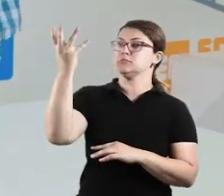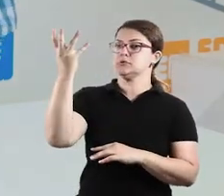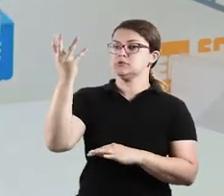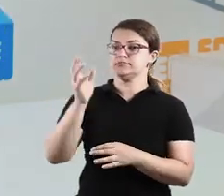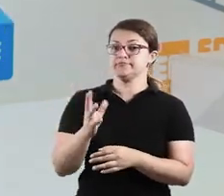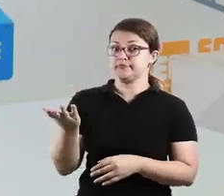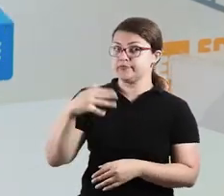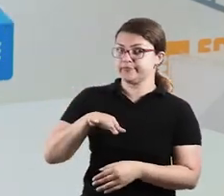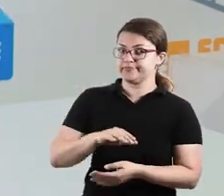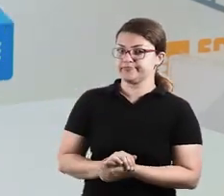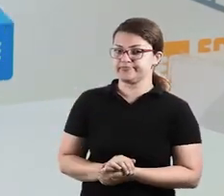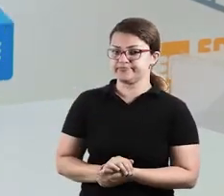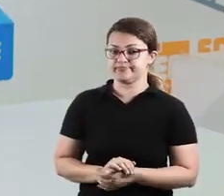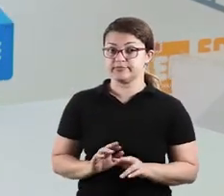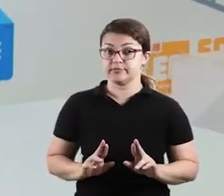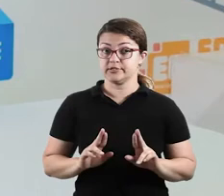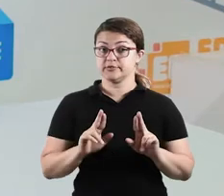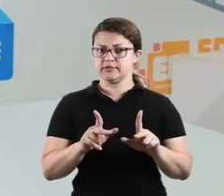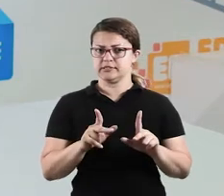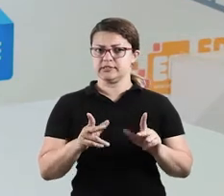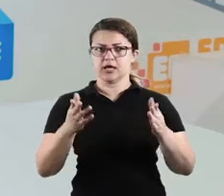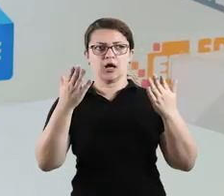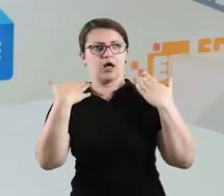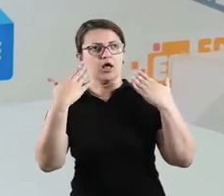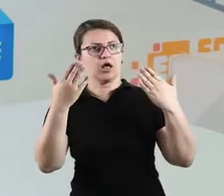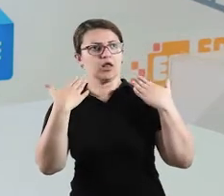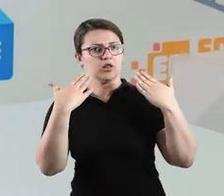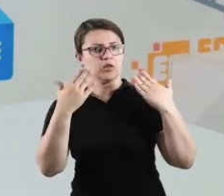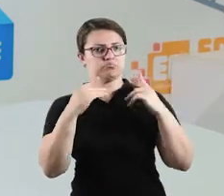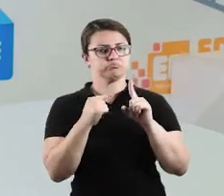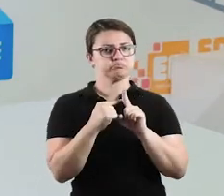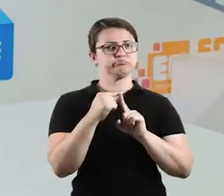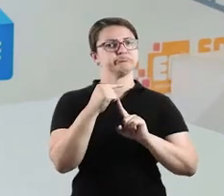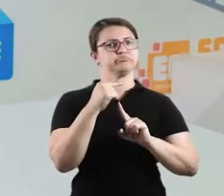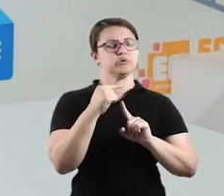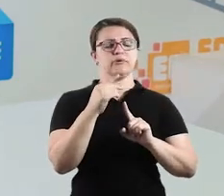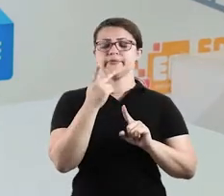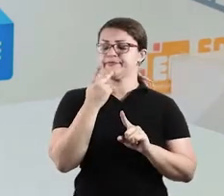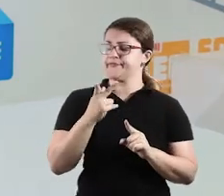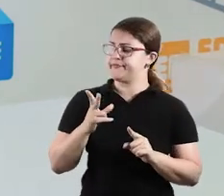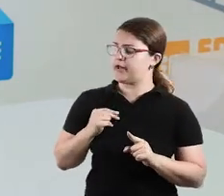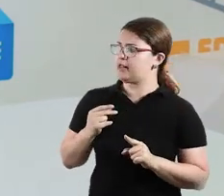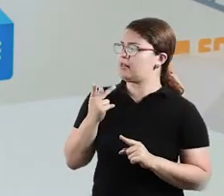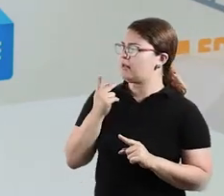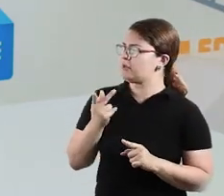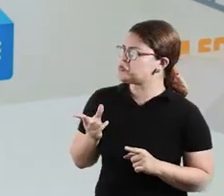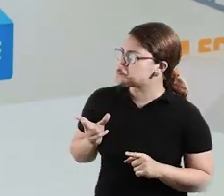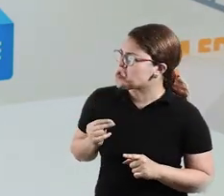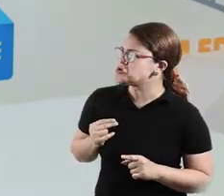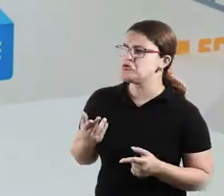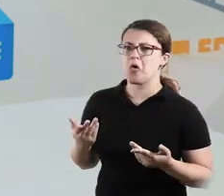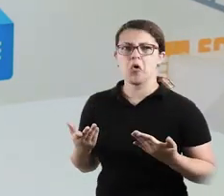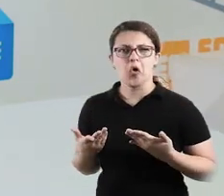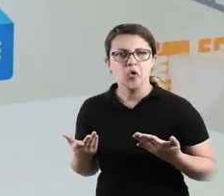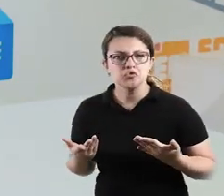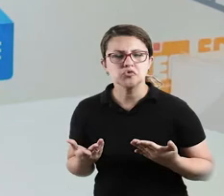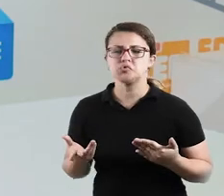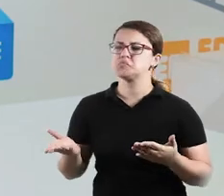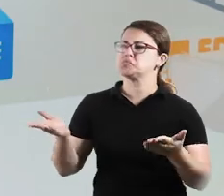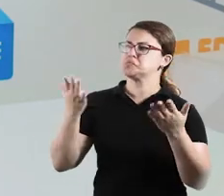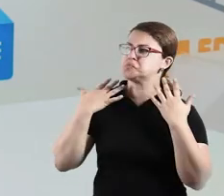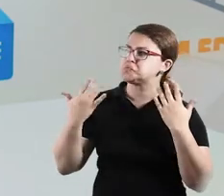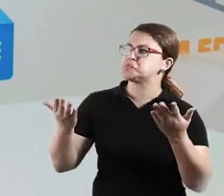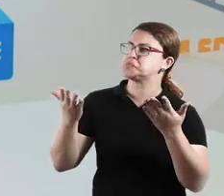Professor, vamos lá? Vamos lá. Diferença entre calor e temperatura. Muitas vezes você diz assim, nossa, como tá